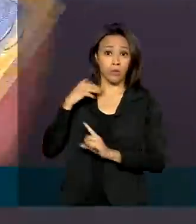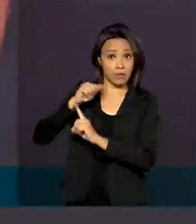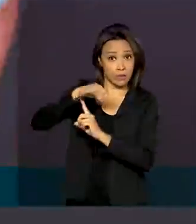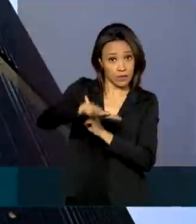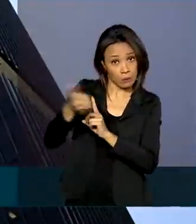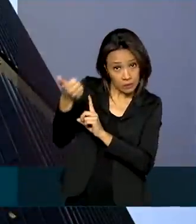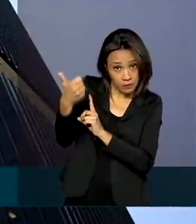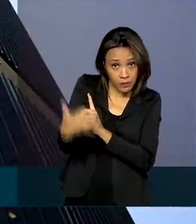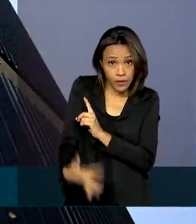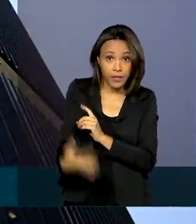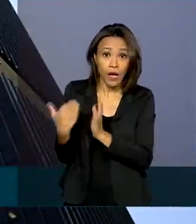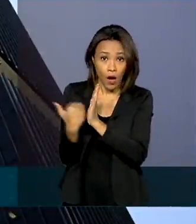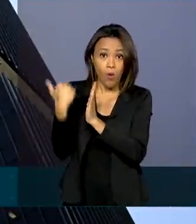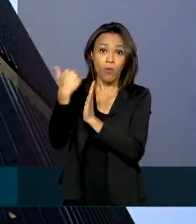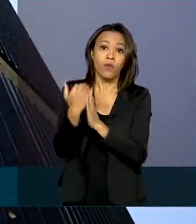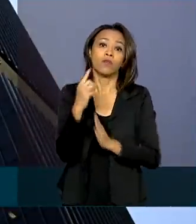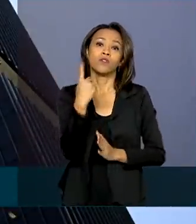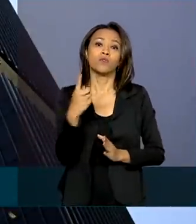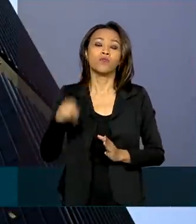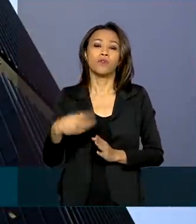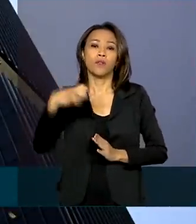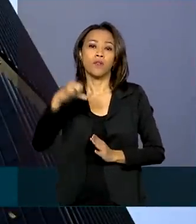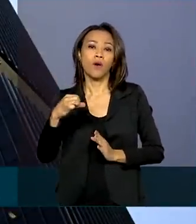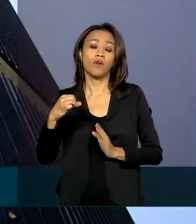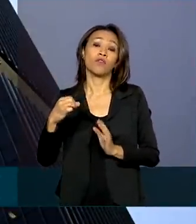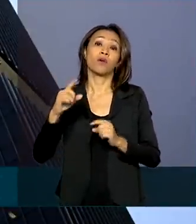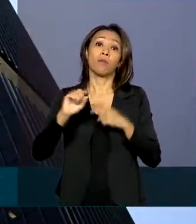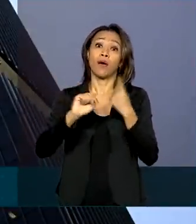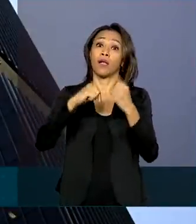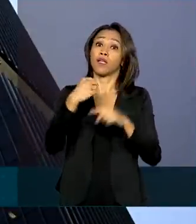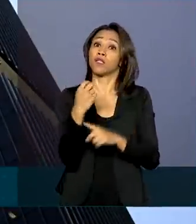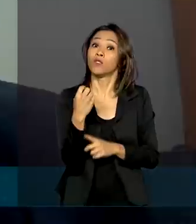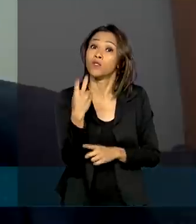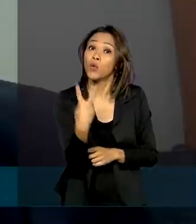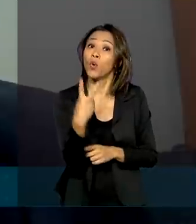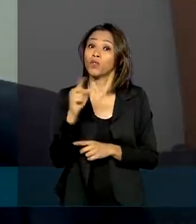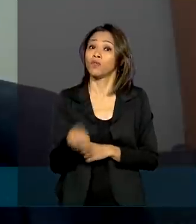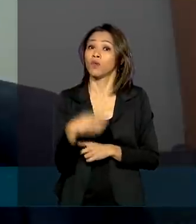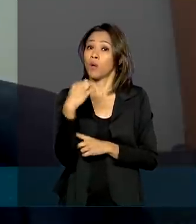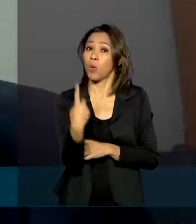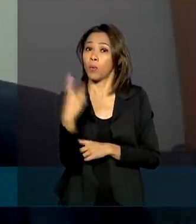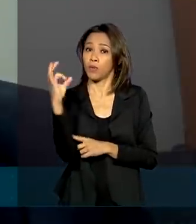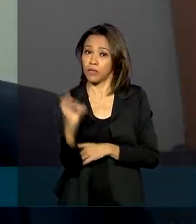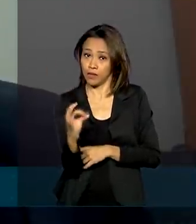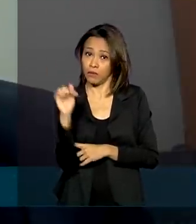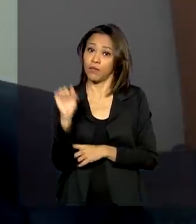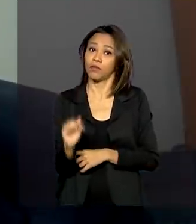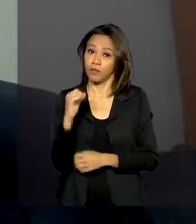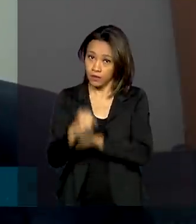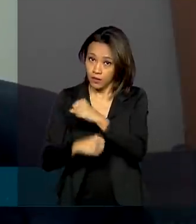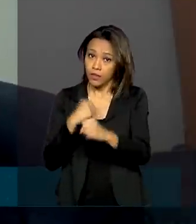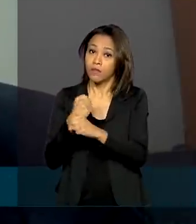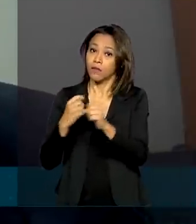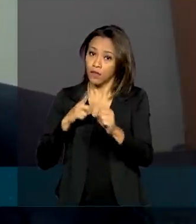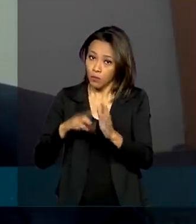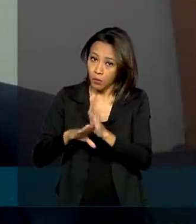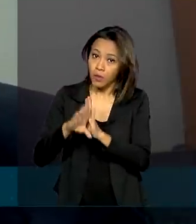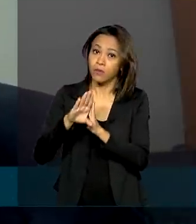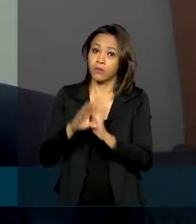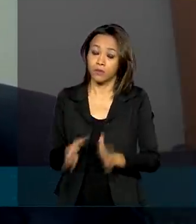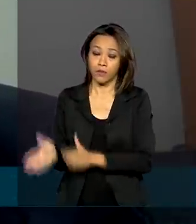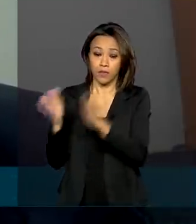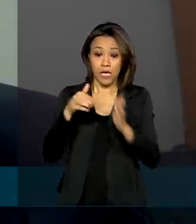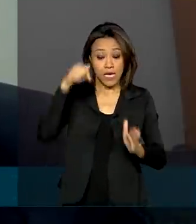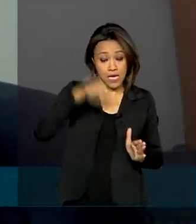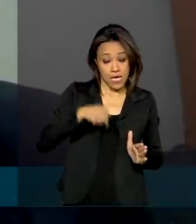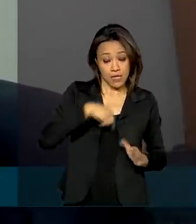aumento de 1,9% para 2,1% este ano. Vai continuar, tanto neste ano quanto